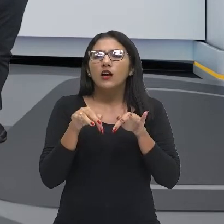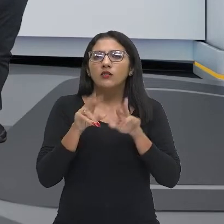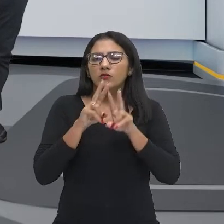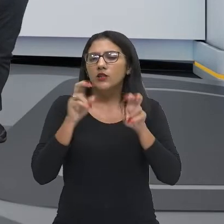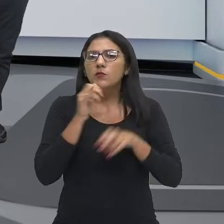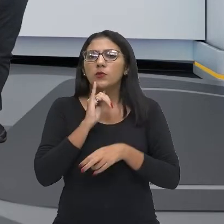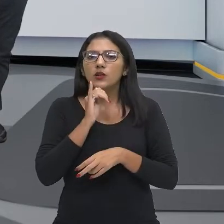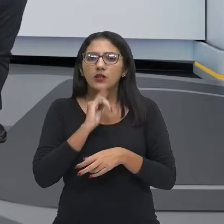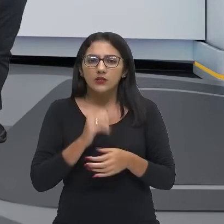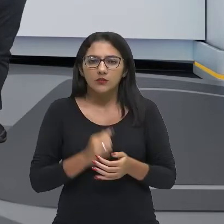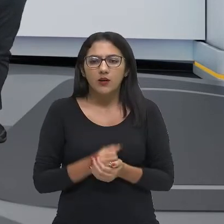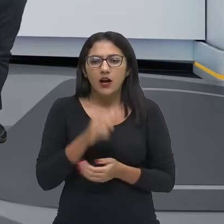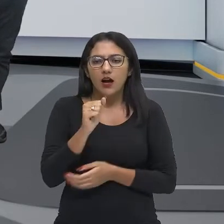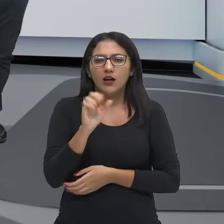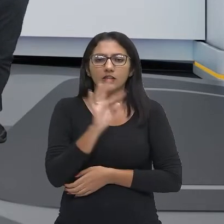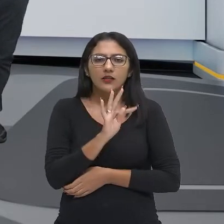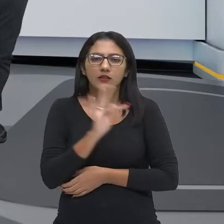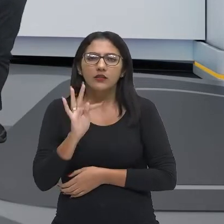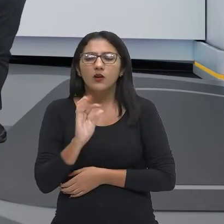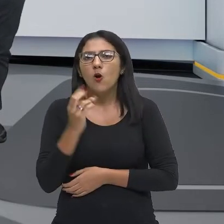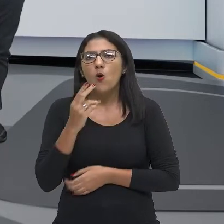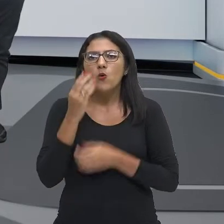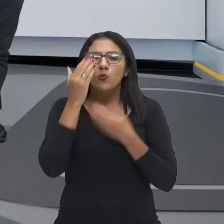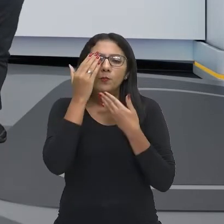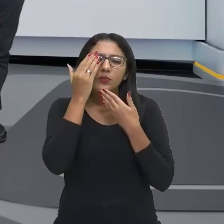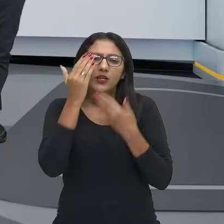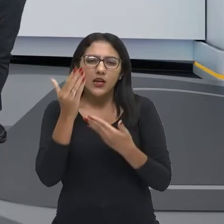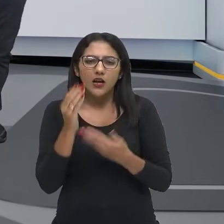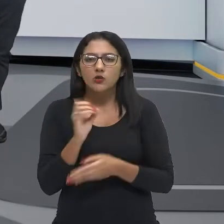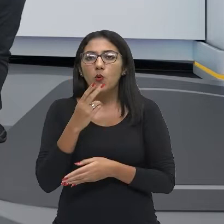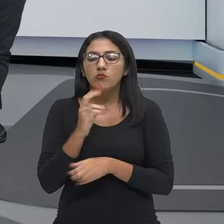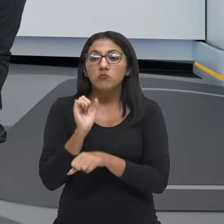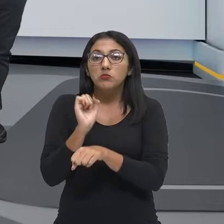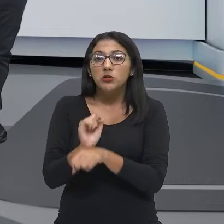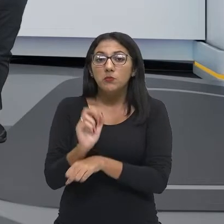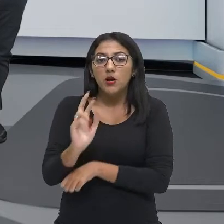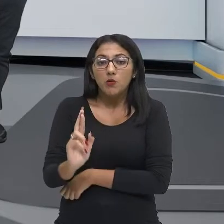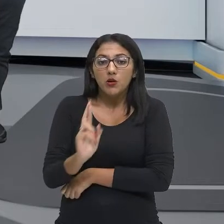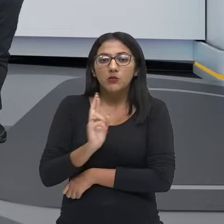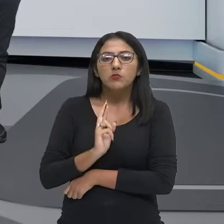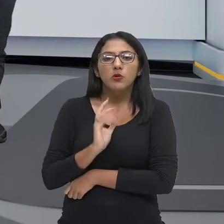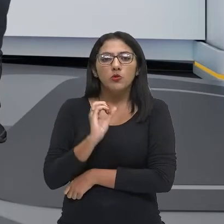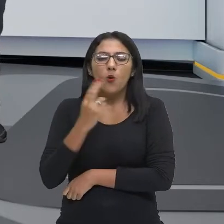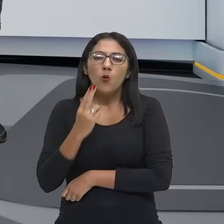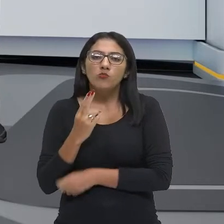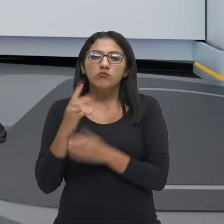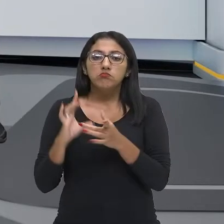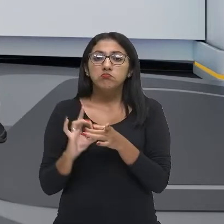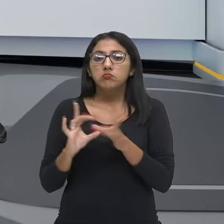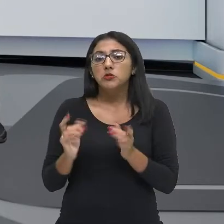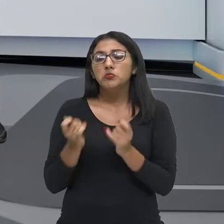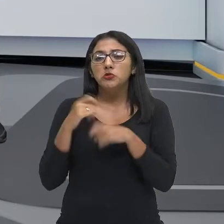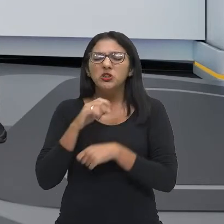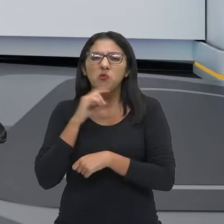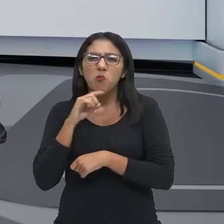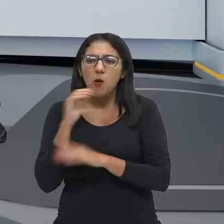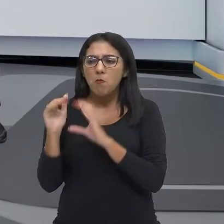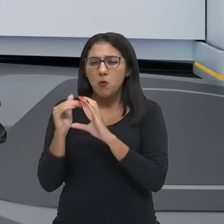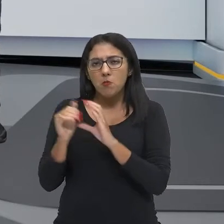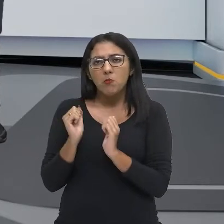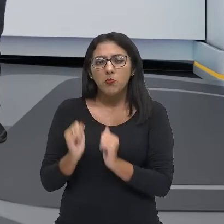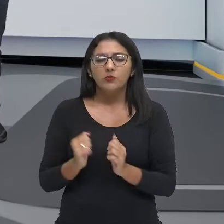como atenciosamente, muito obrigado, aguardo sua resposta, estou à disposição para quaisquer